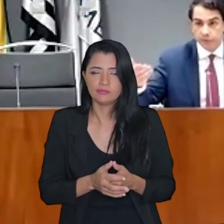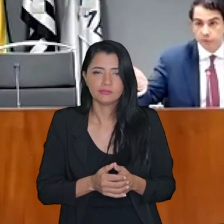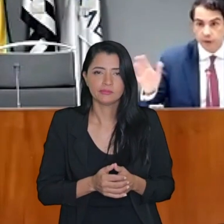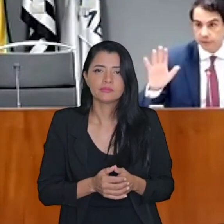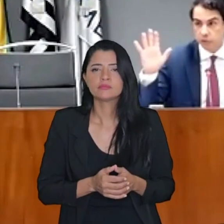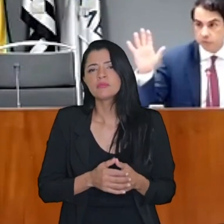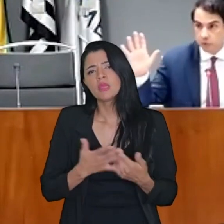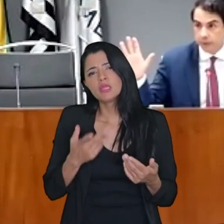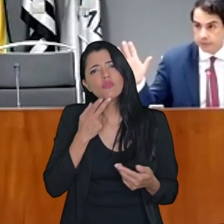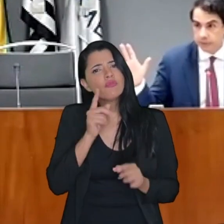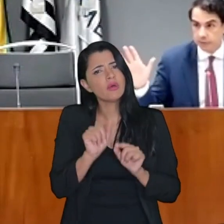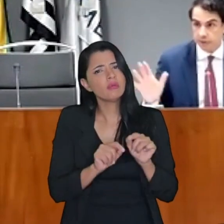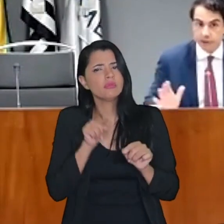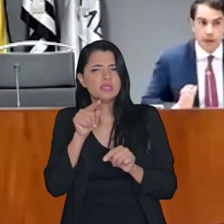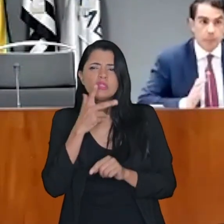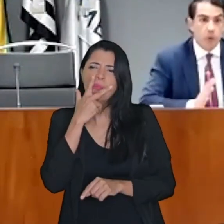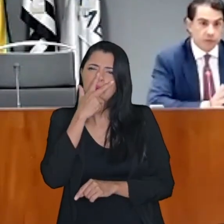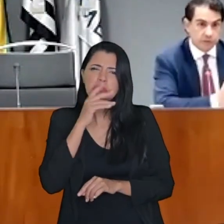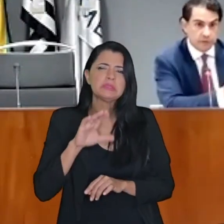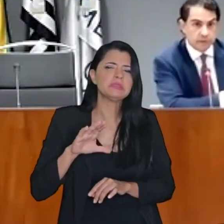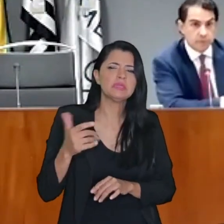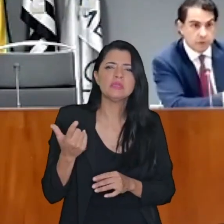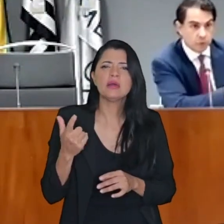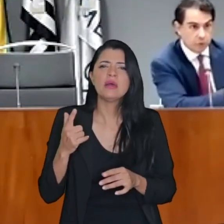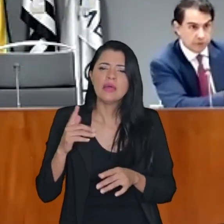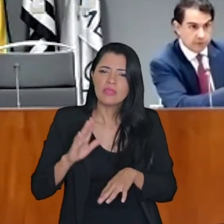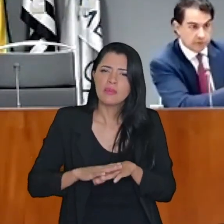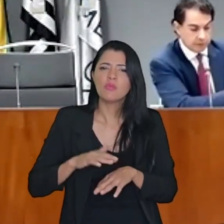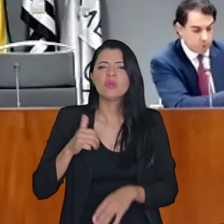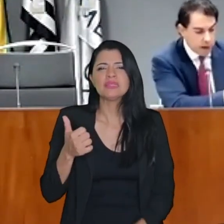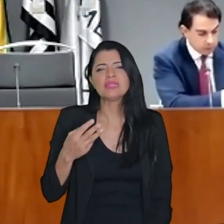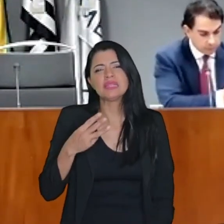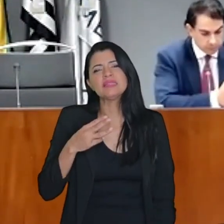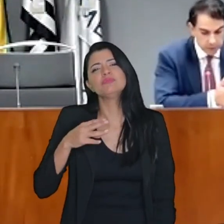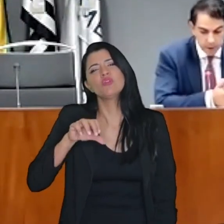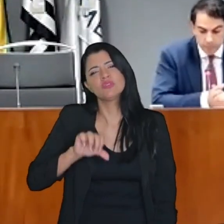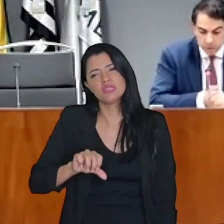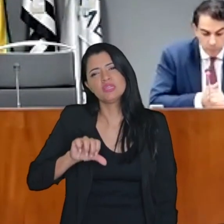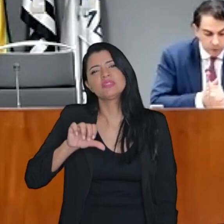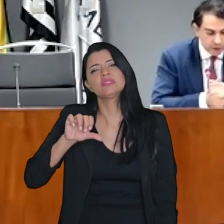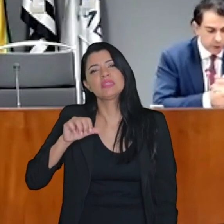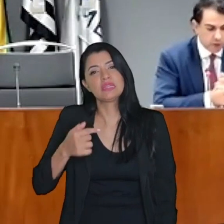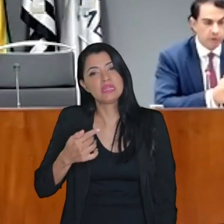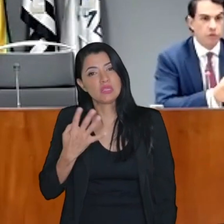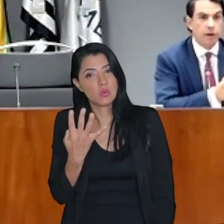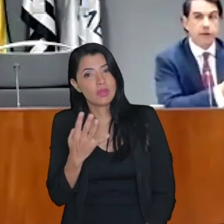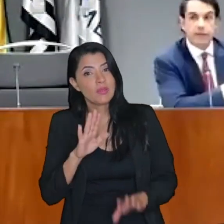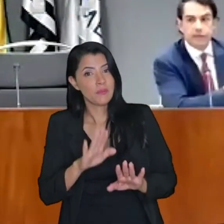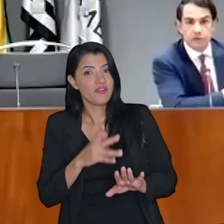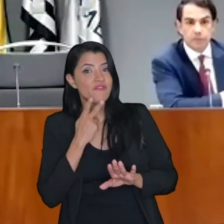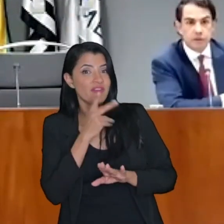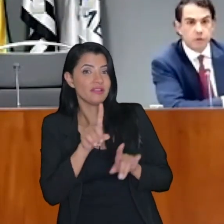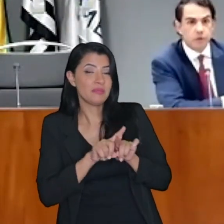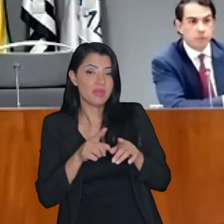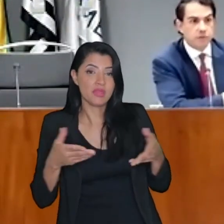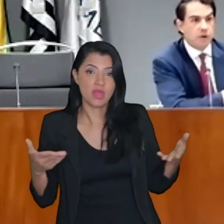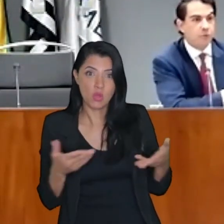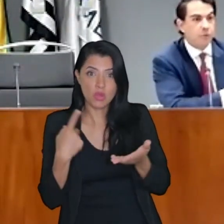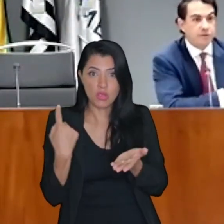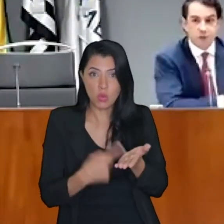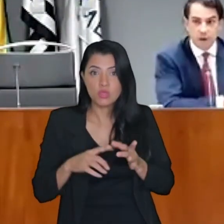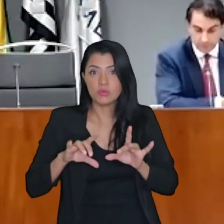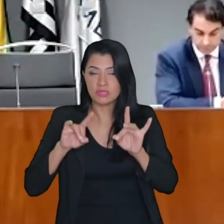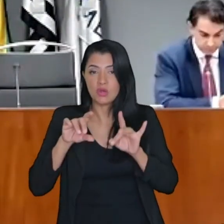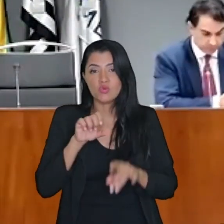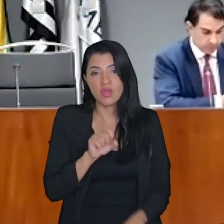Eu dizia, portanto, que essa situação parecia definida após 13.964, Mas eu não posso deixar de mencionar que, recentemente, a Corte Especial